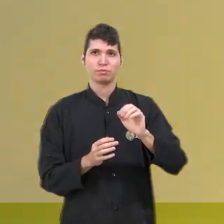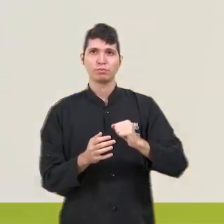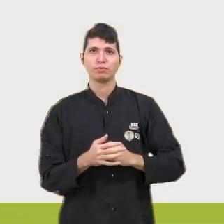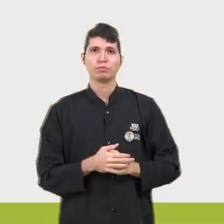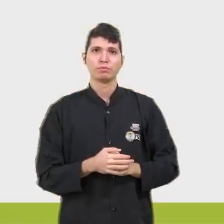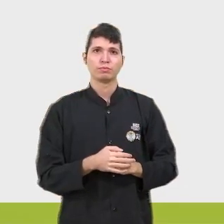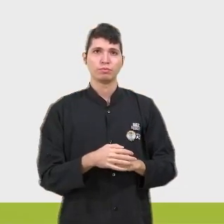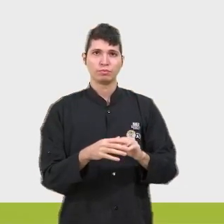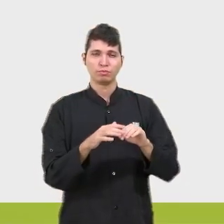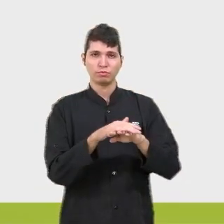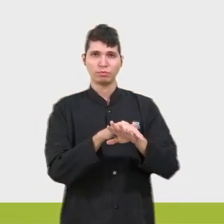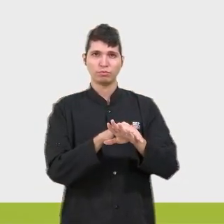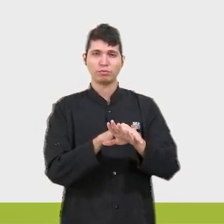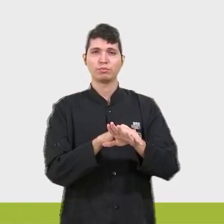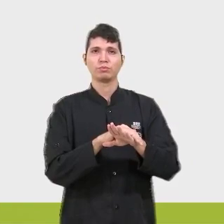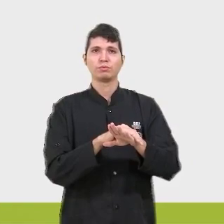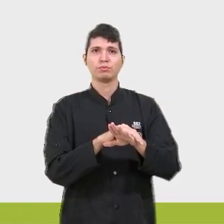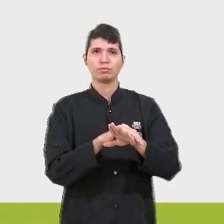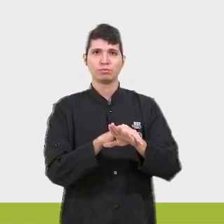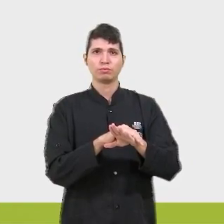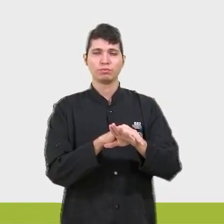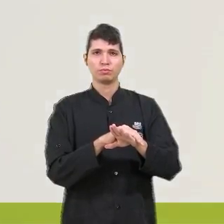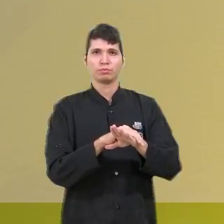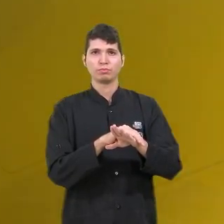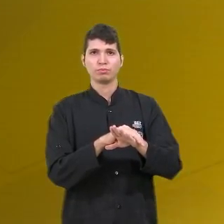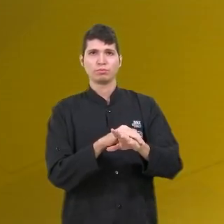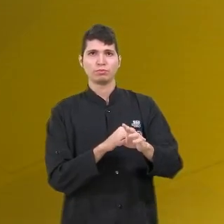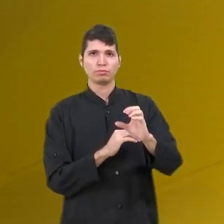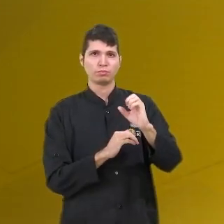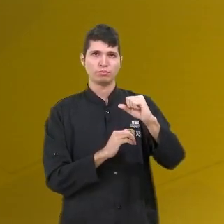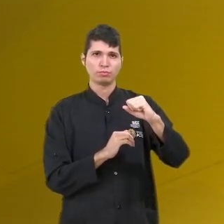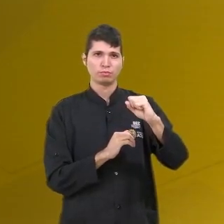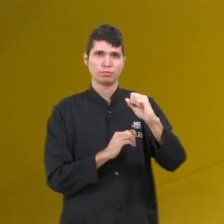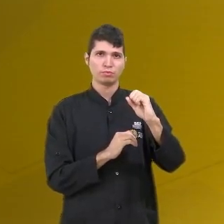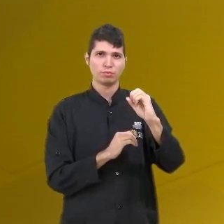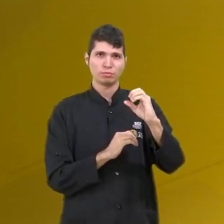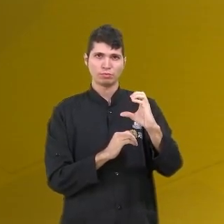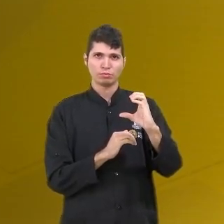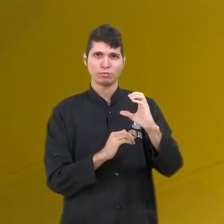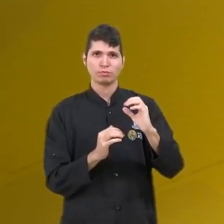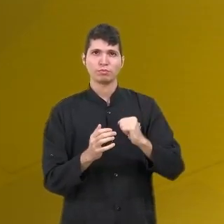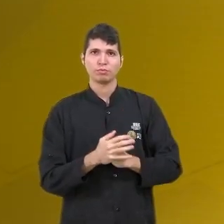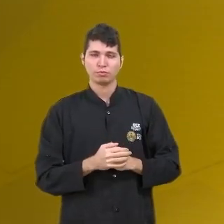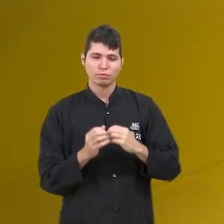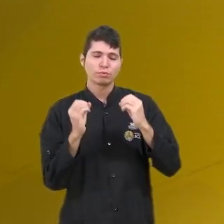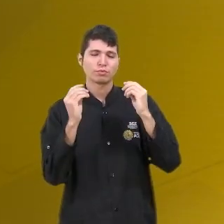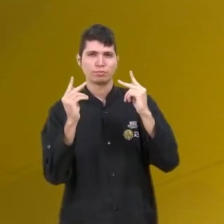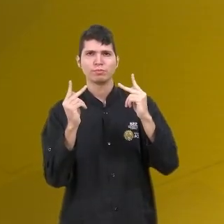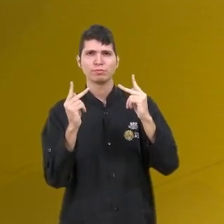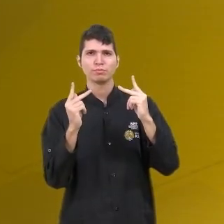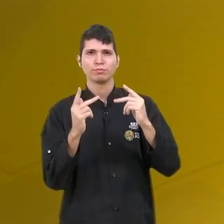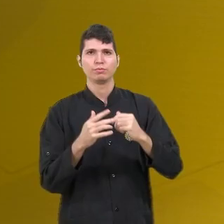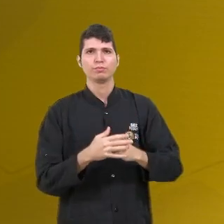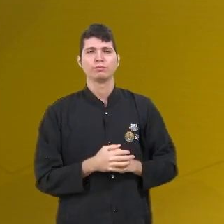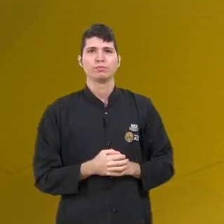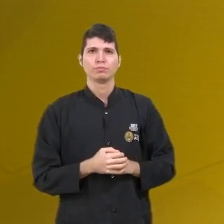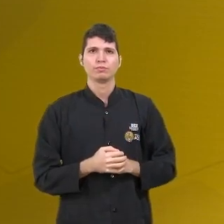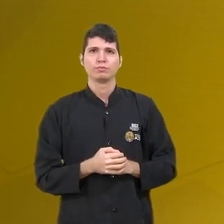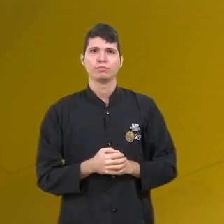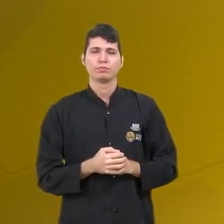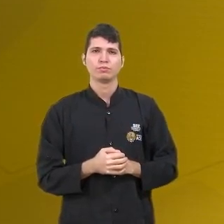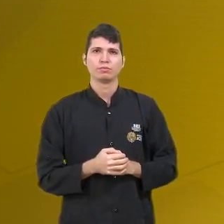para o embrião. E aí, a gente fica por aqui. Espero que vocês tenham